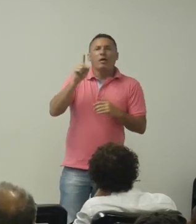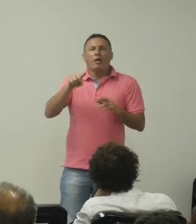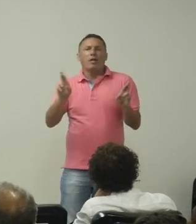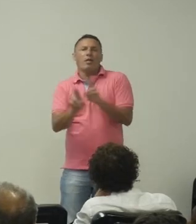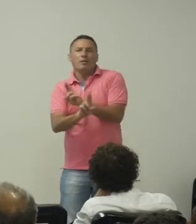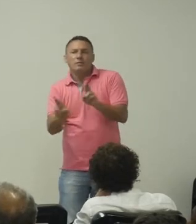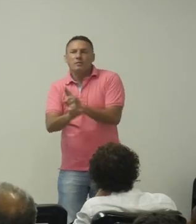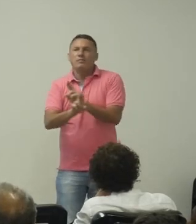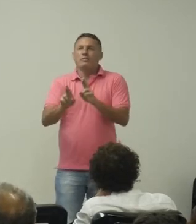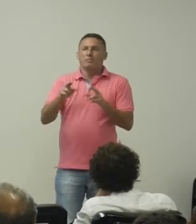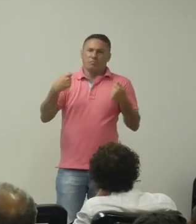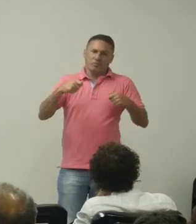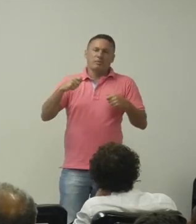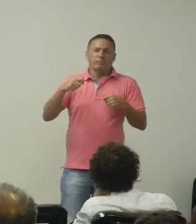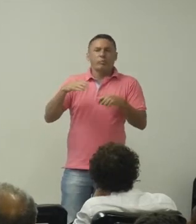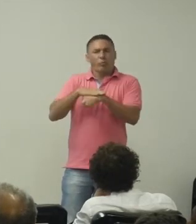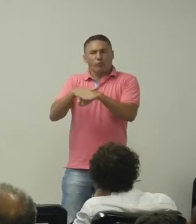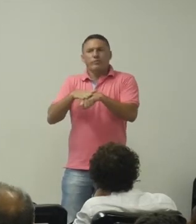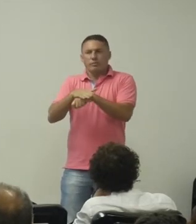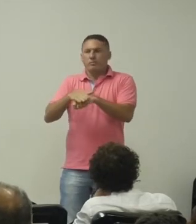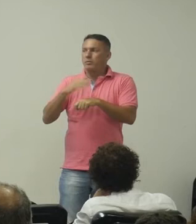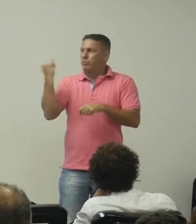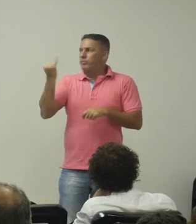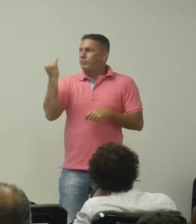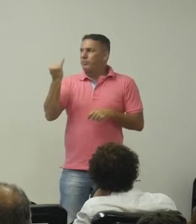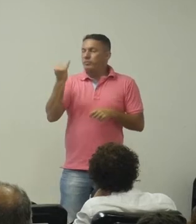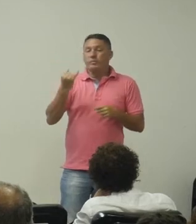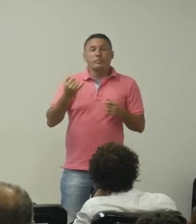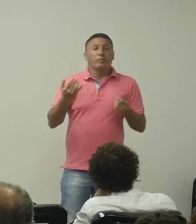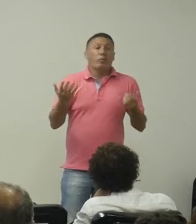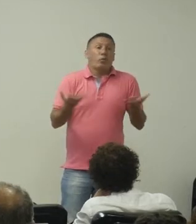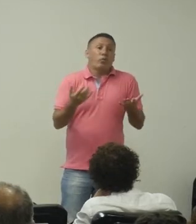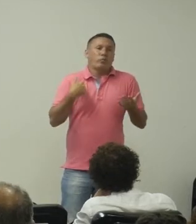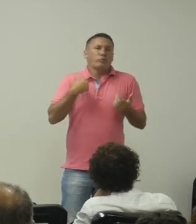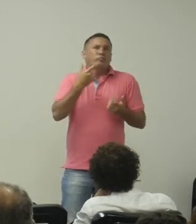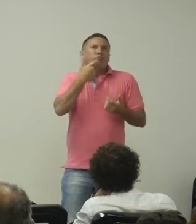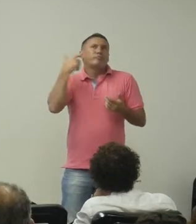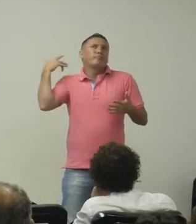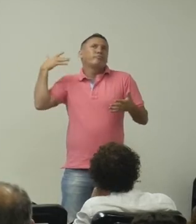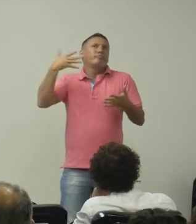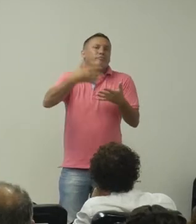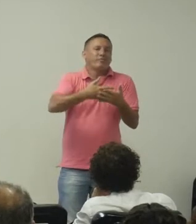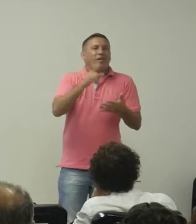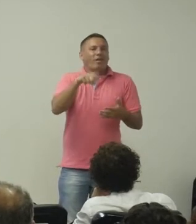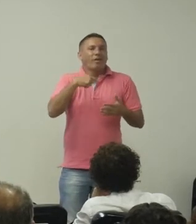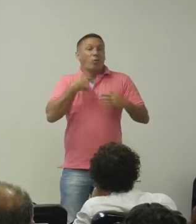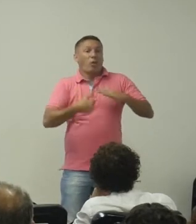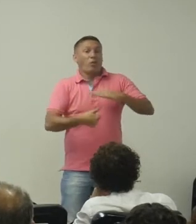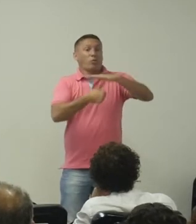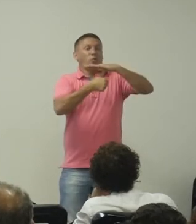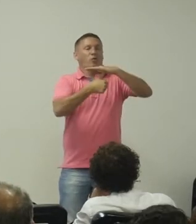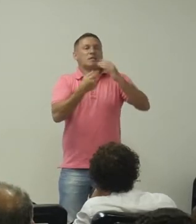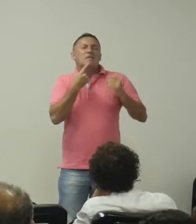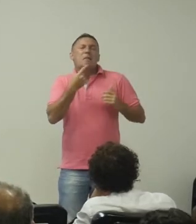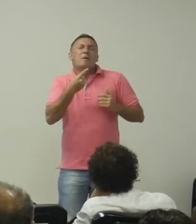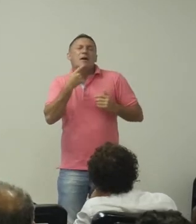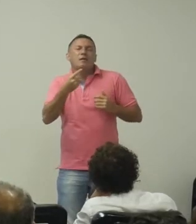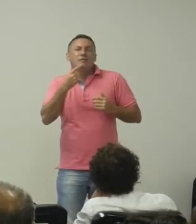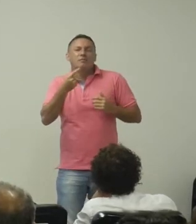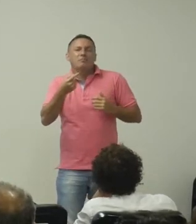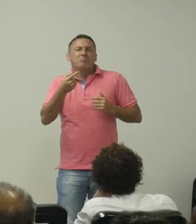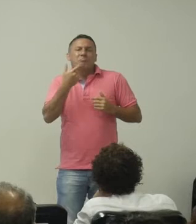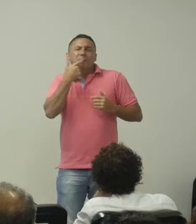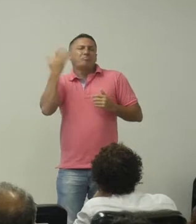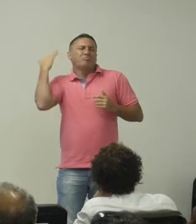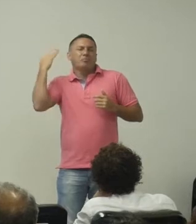das Mulheres. Então, como um reitor de poucos meses, ou de poucas semanas, de algumas semanas,